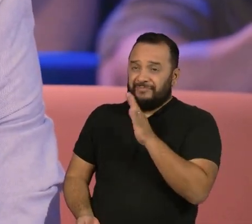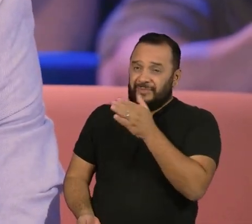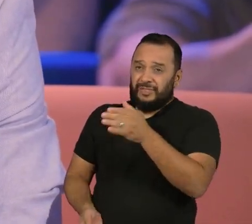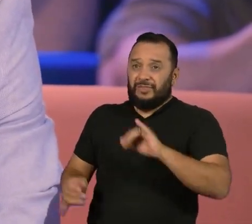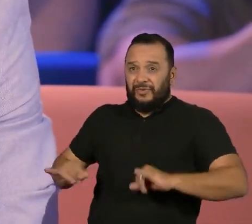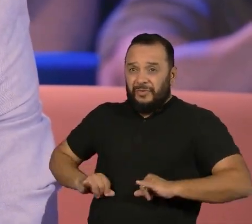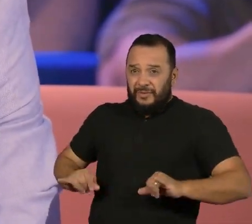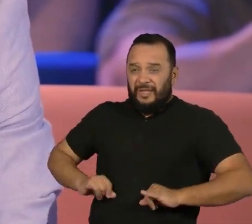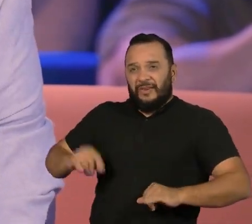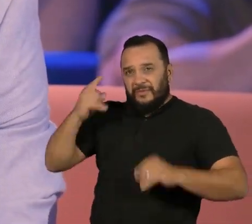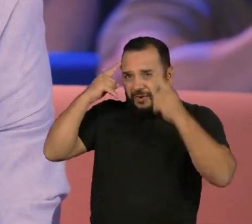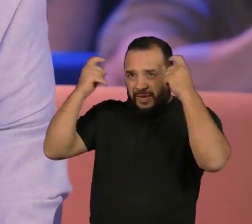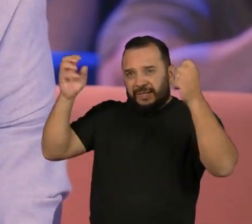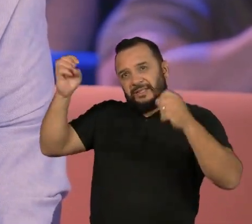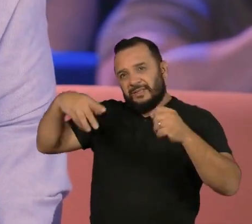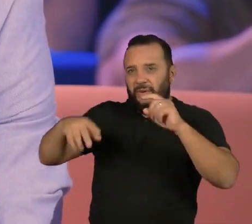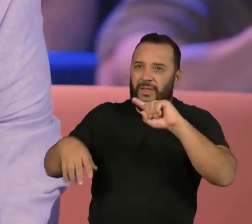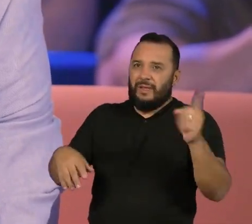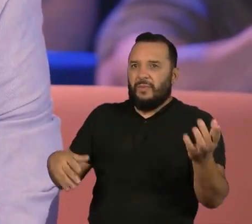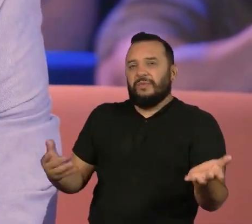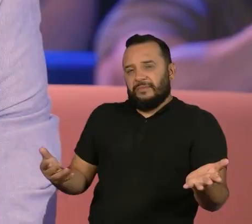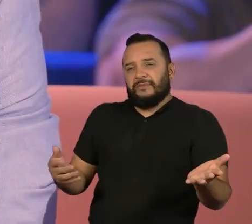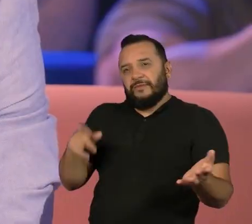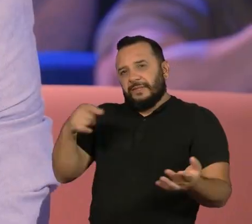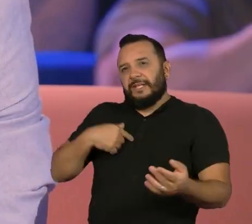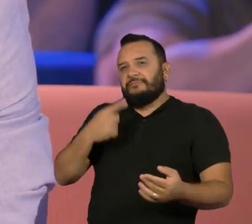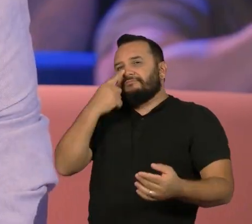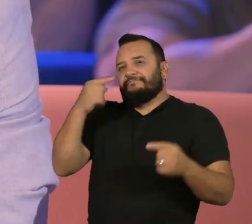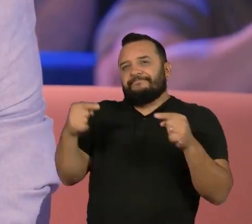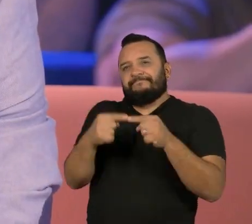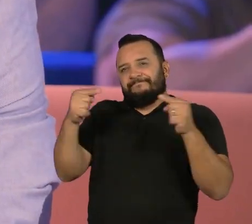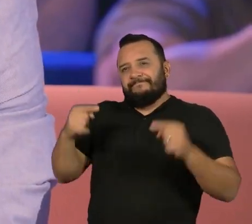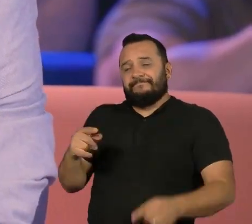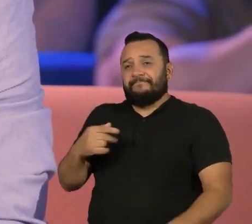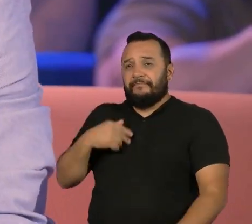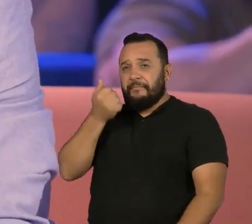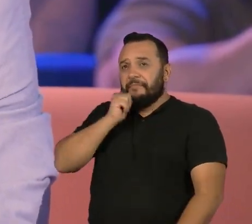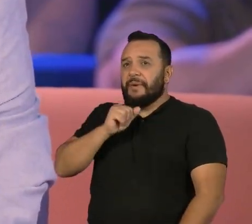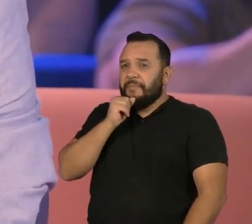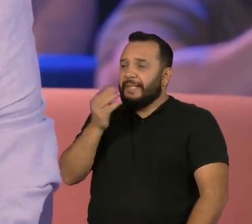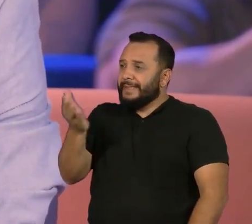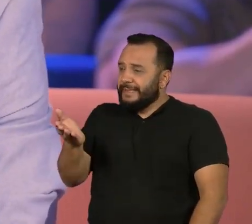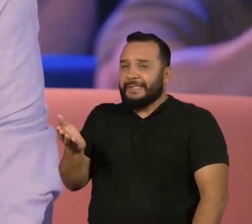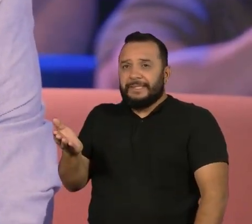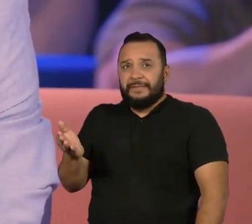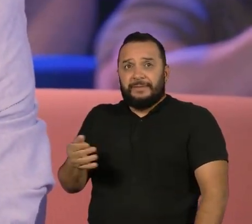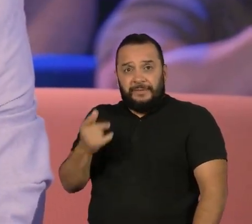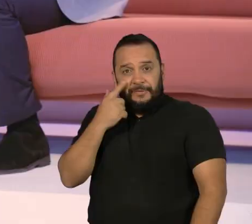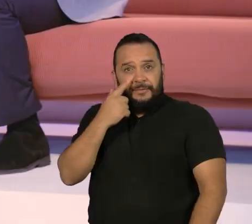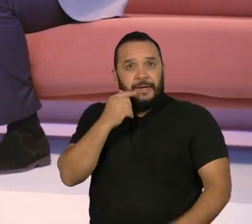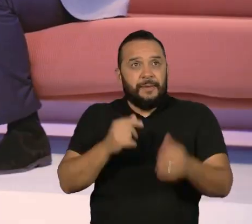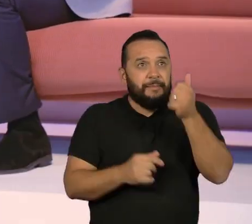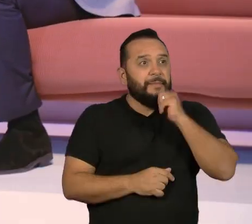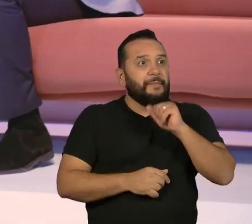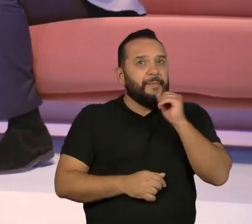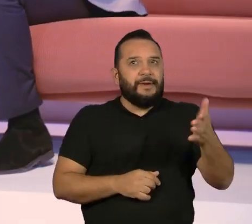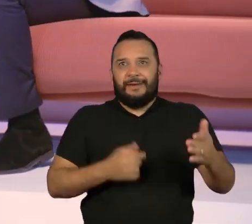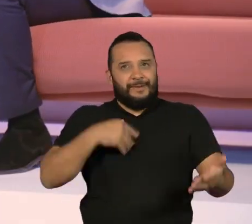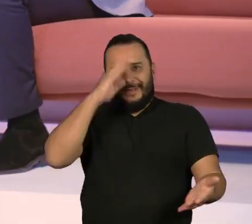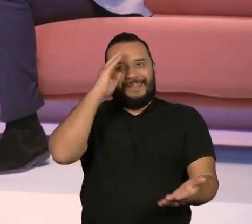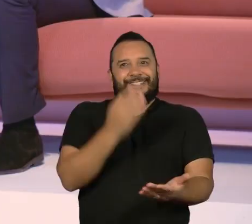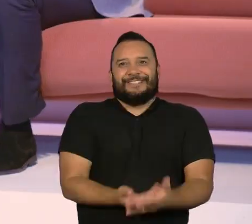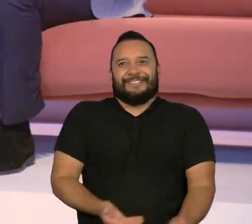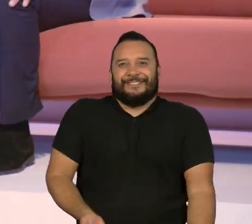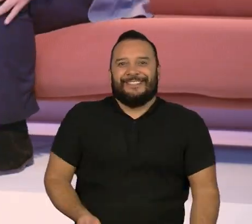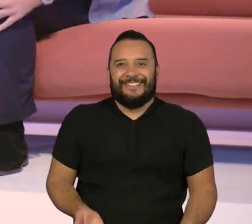sofreu violência ou não, você vai identificar e falar, nossa, a minha mãe era assim. Então vamos ver sua mãe. Ih, não acredito. Vamos ver sua